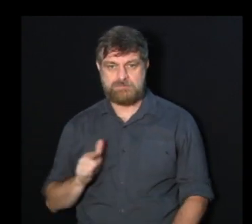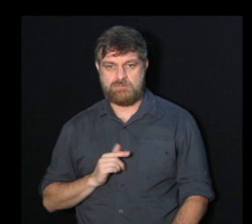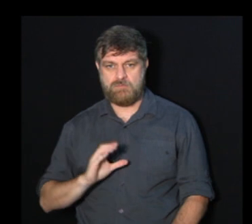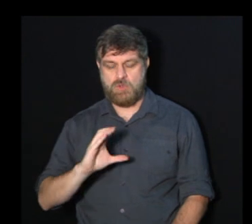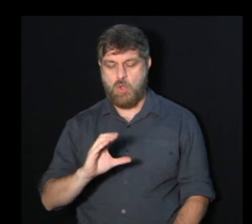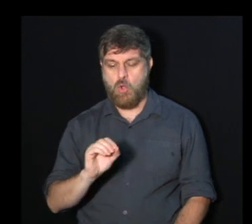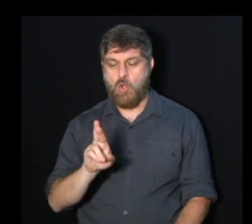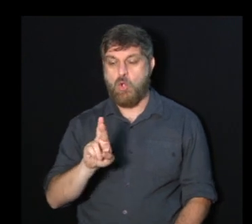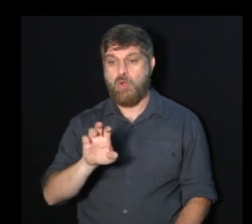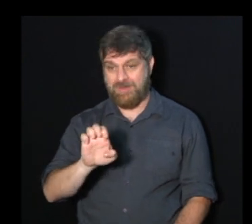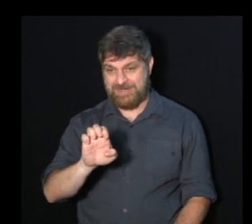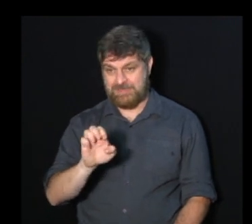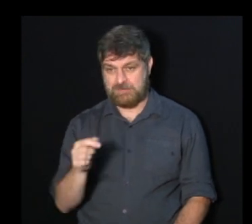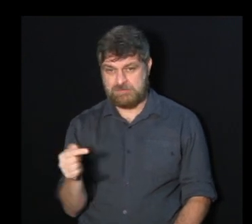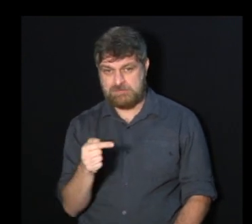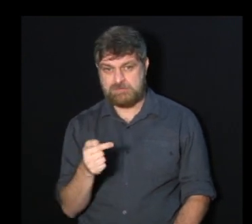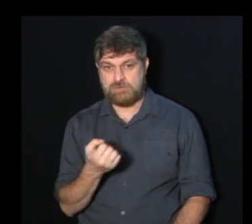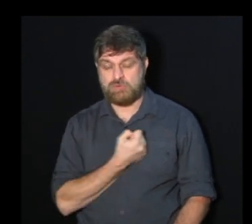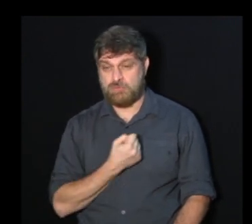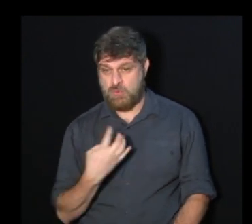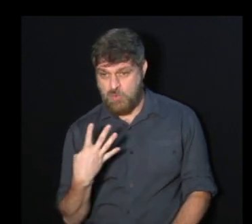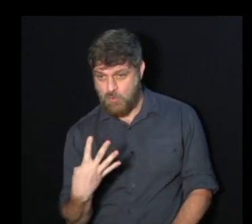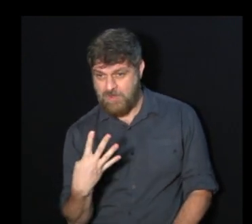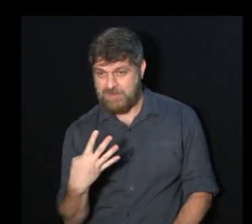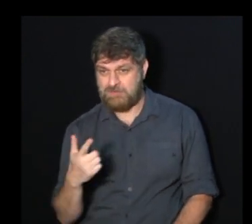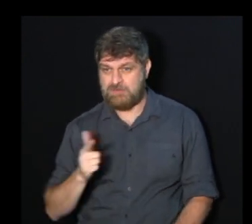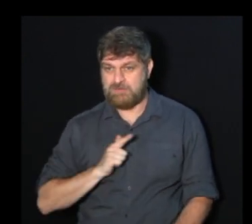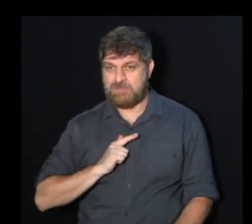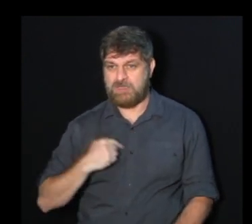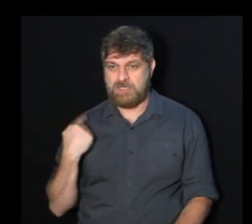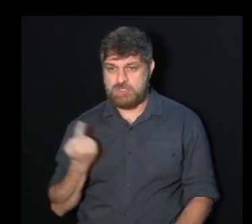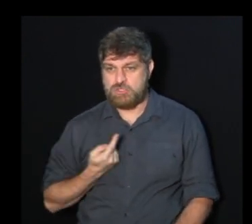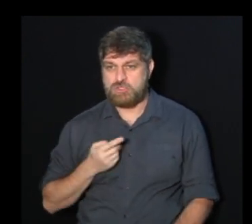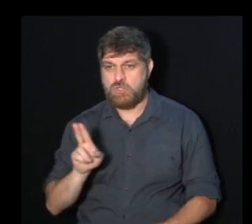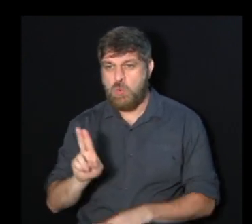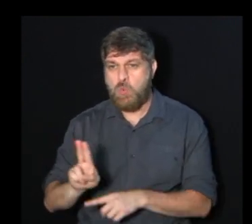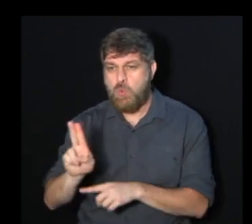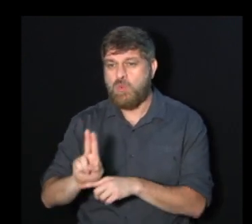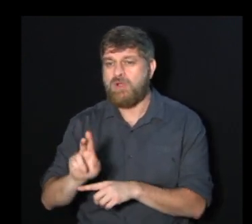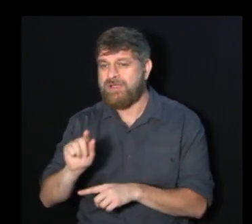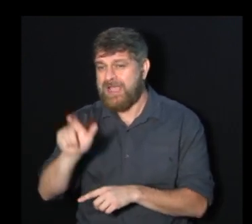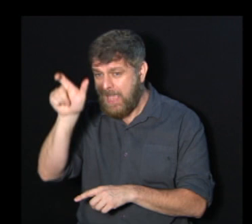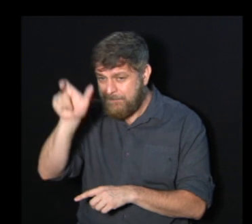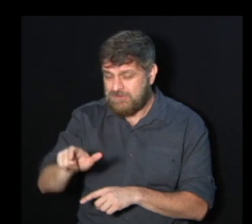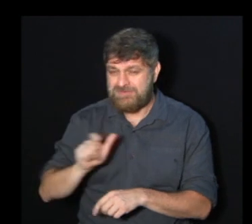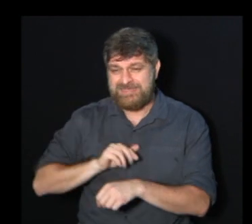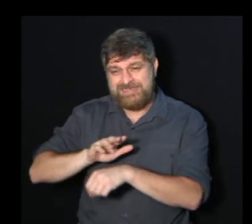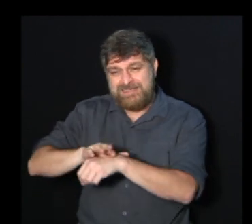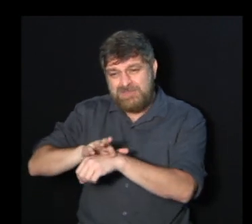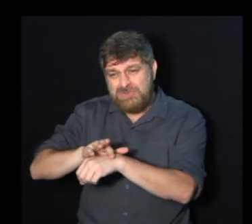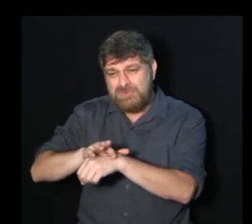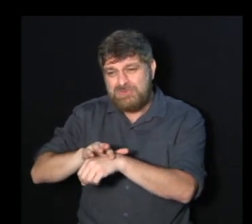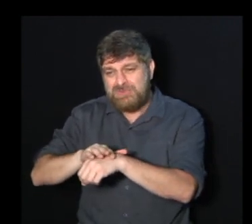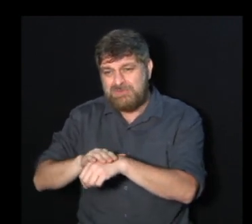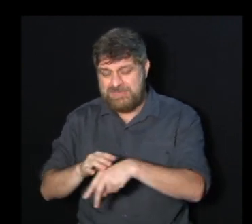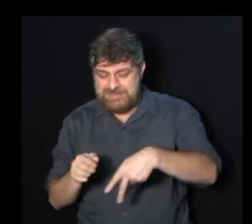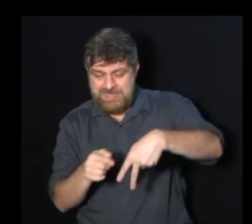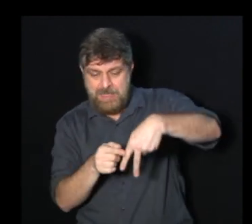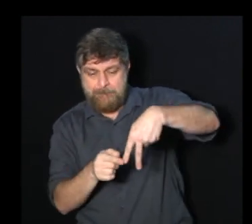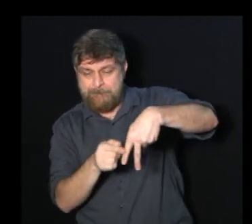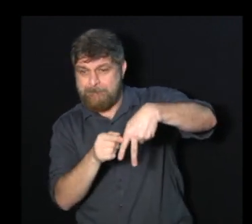na verdade é uma estabilização central, a gente utiliza muito para quem tem patologias em membros